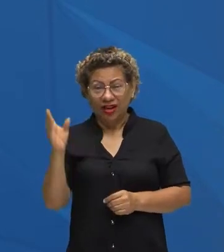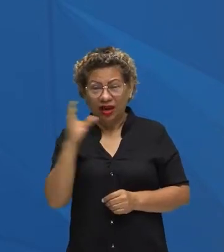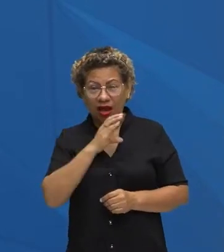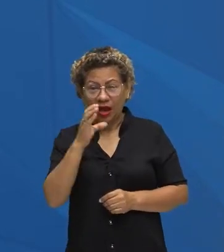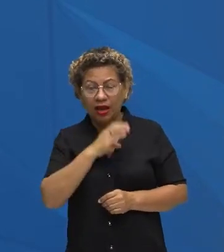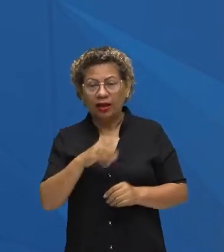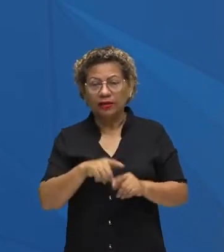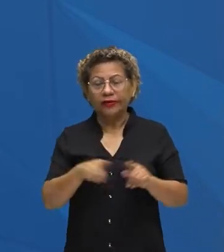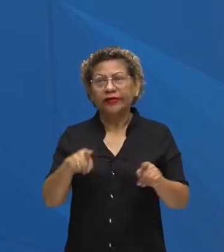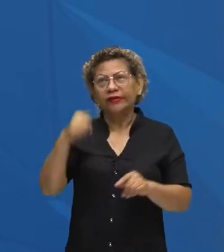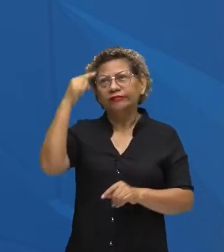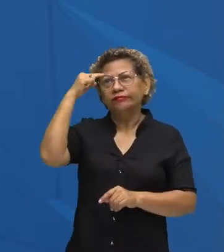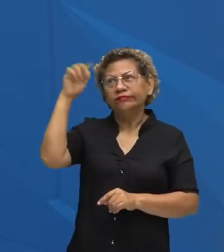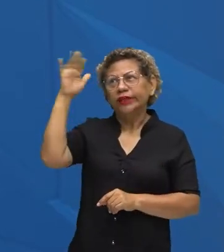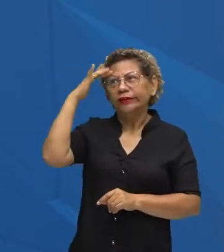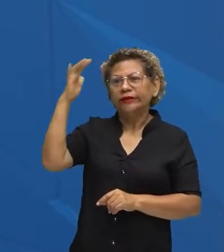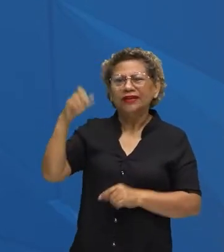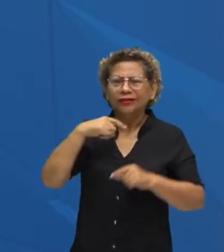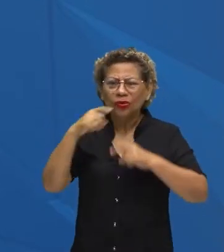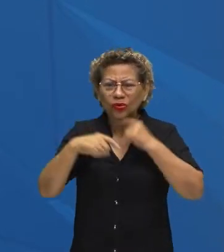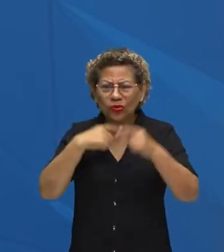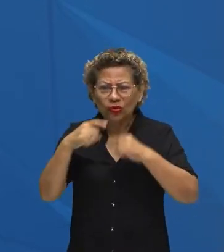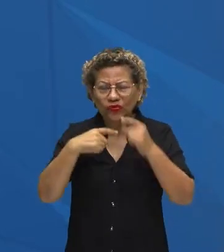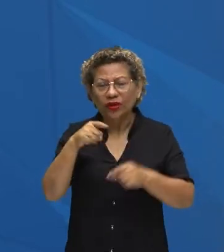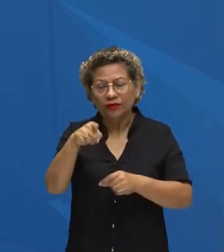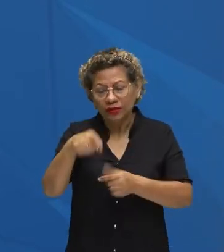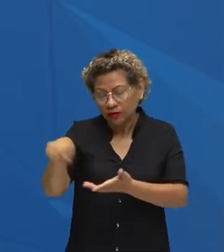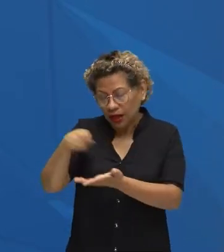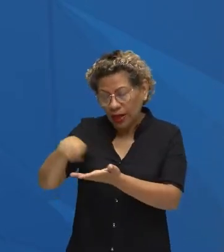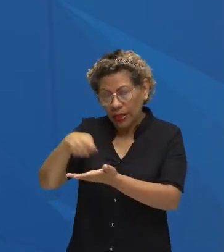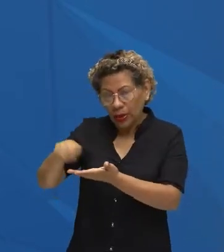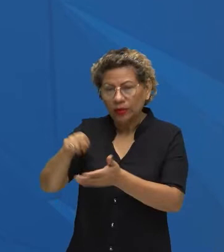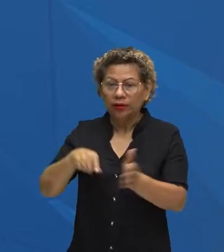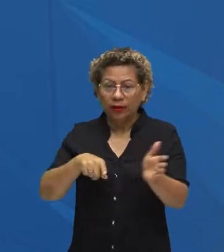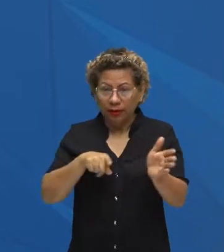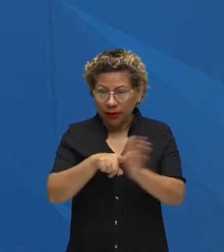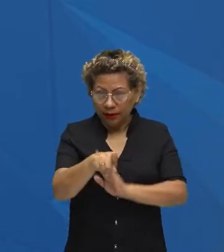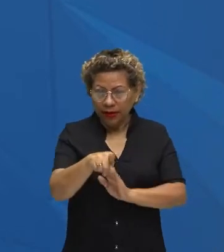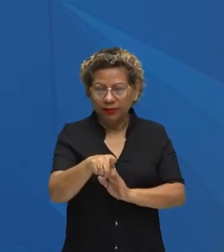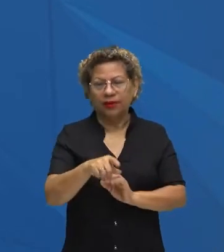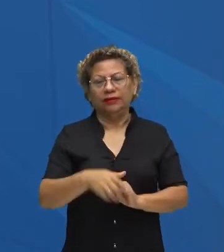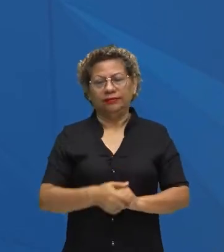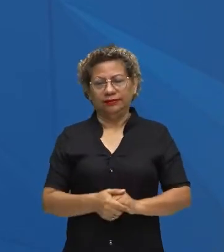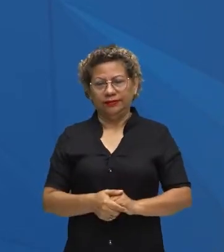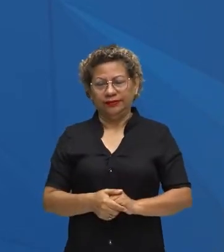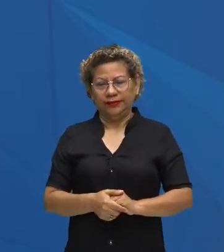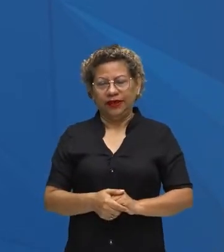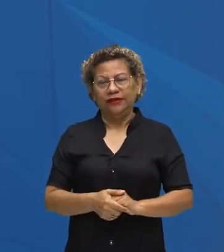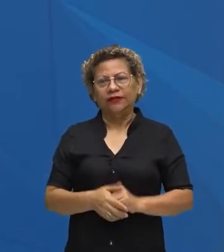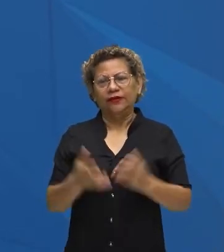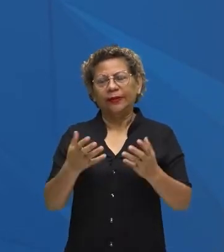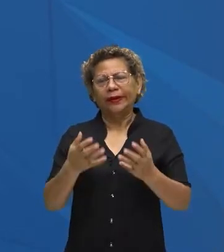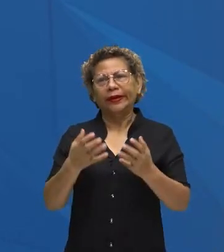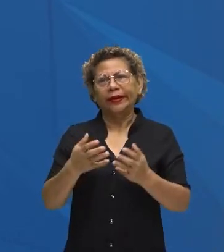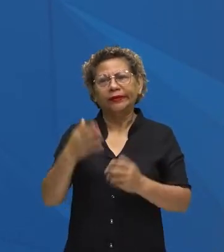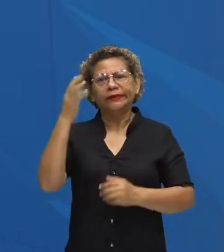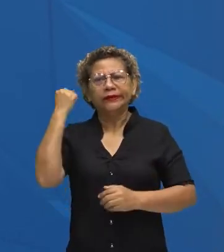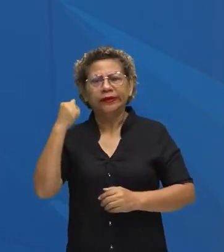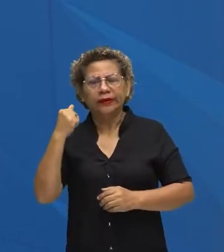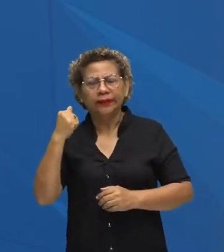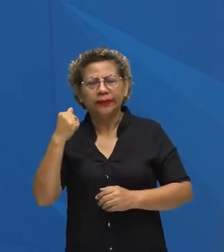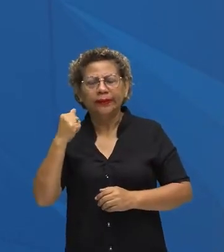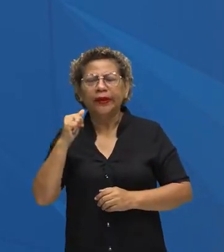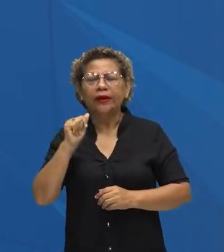algo que não ficou muito claro, anota, né, o que você também achou que é importante para você revisitar depois e pesquisar